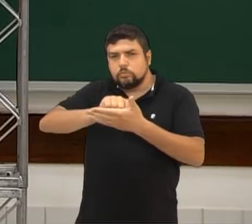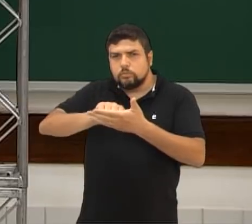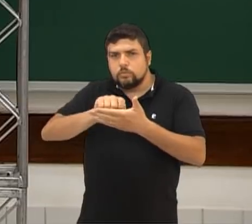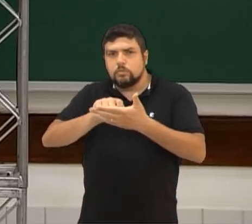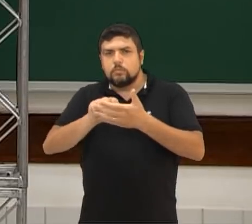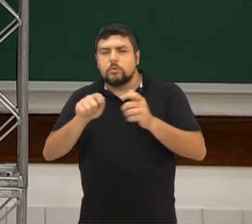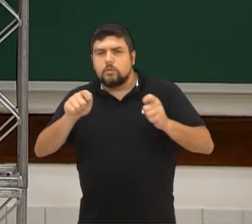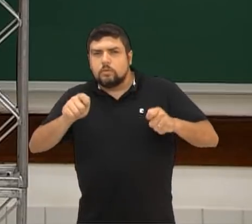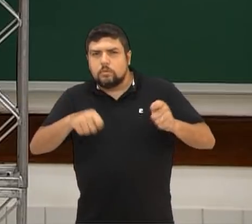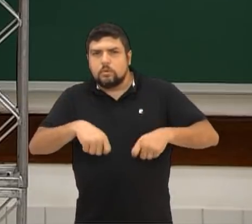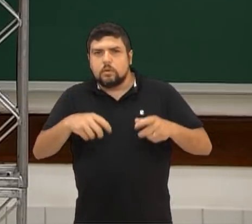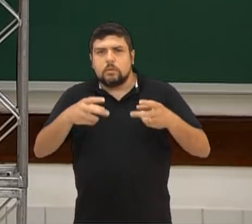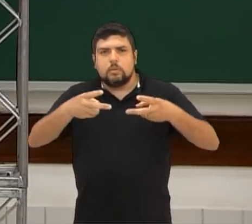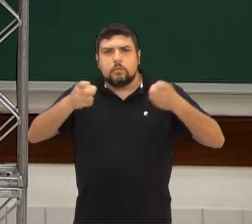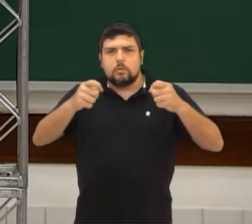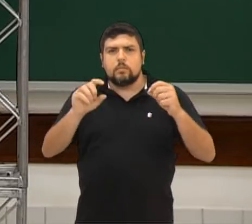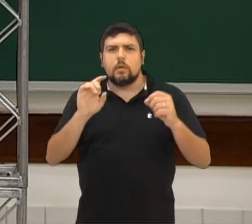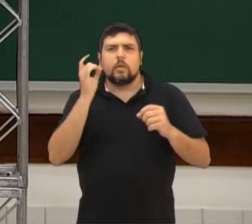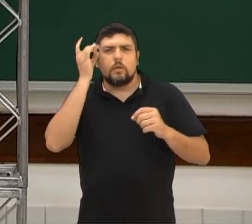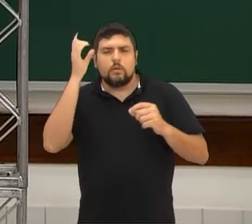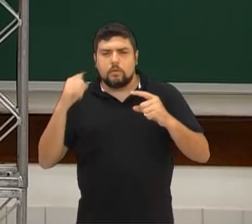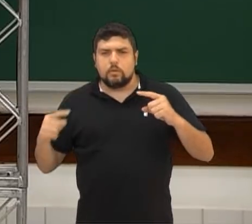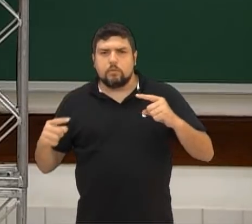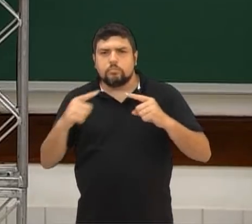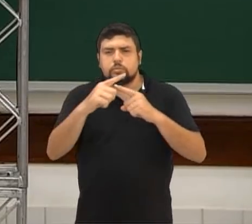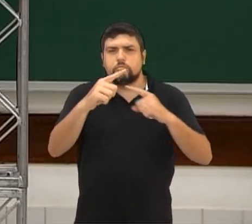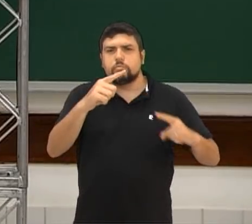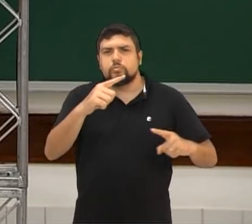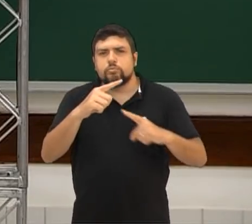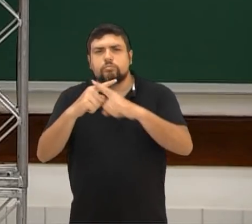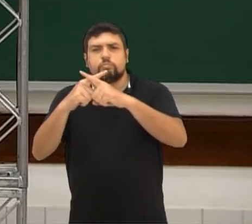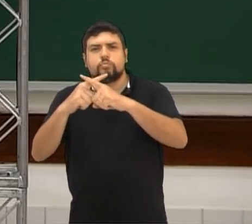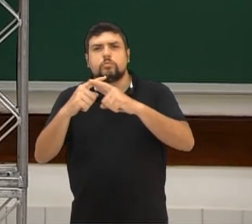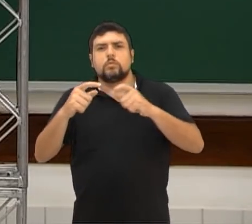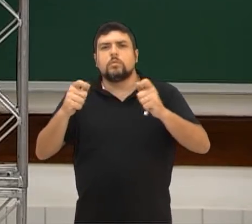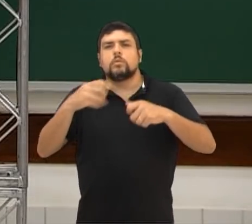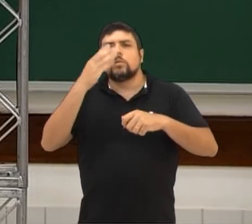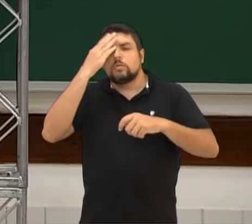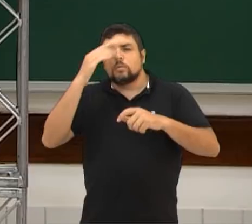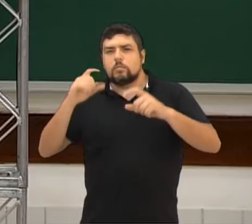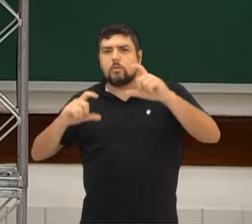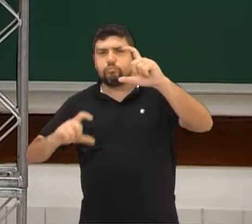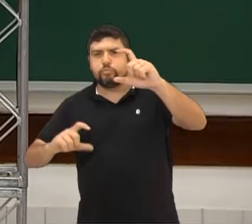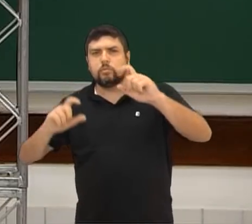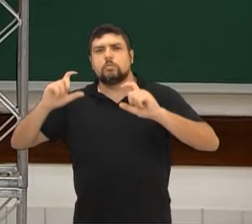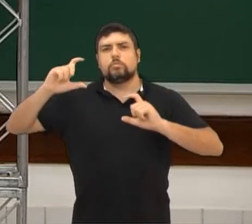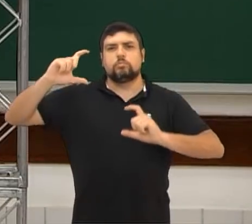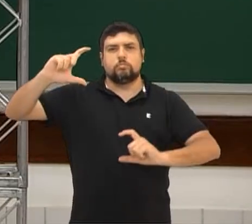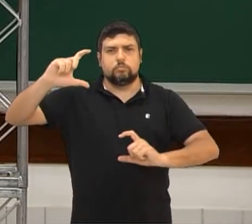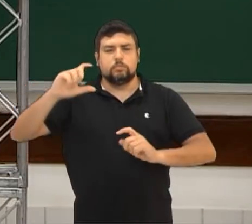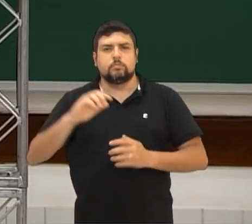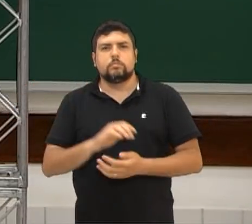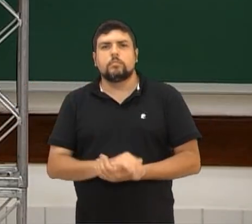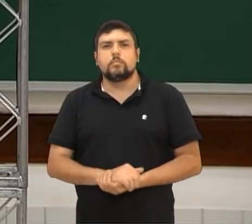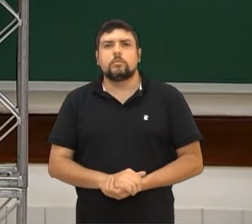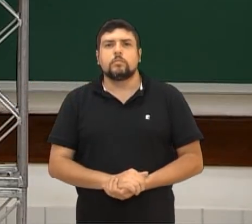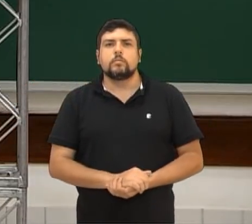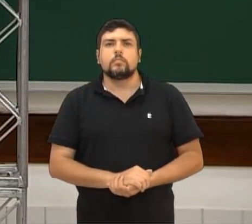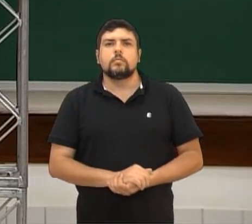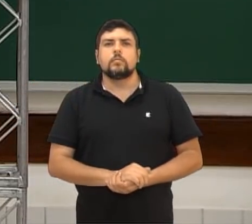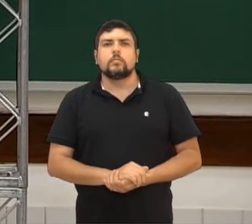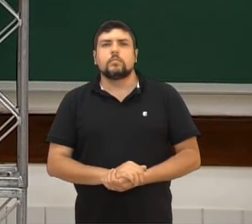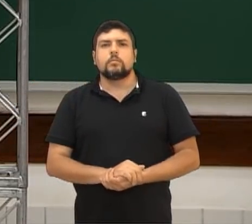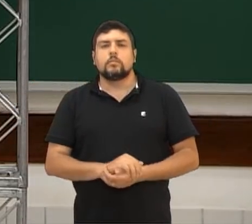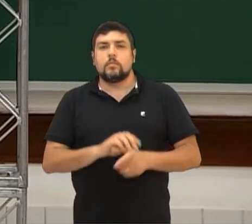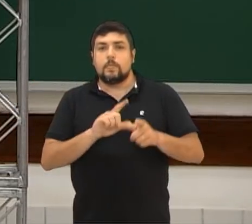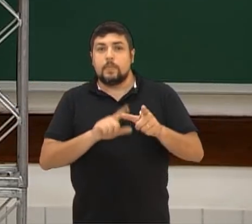já cruza uma diagonal entre eles para identificar os extremos e os meios. Já na letra B,